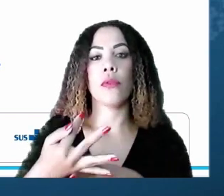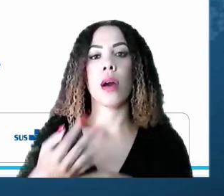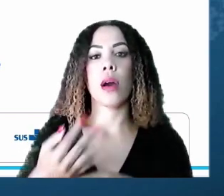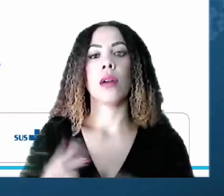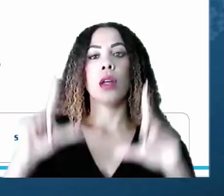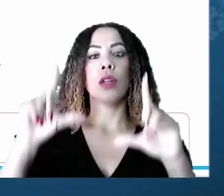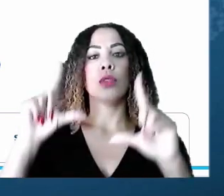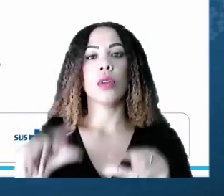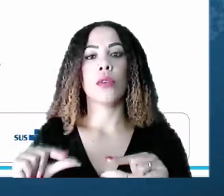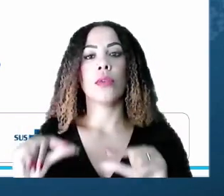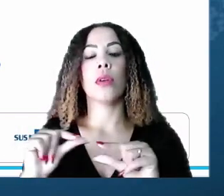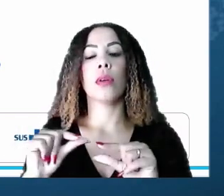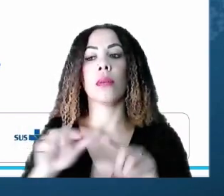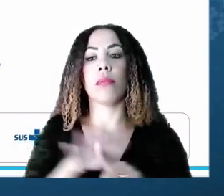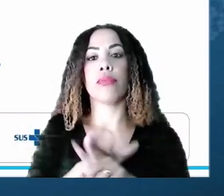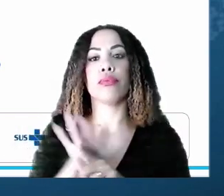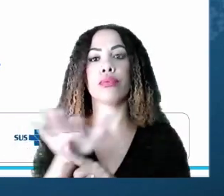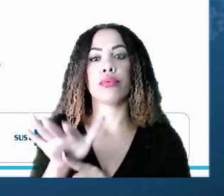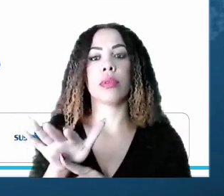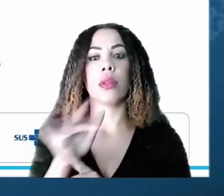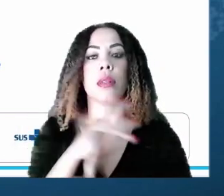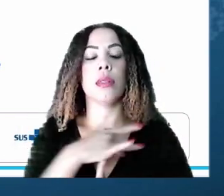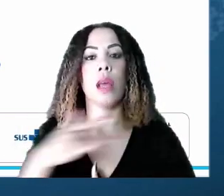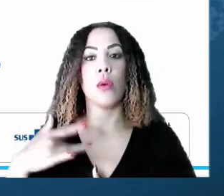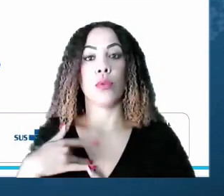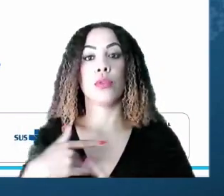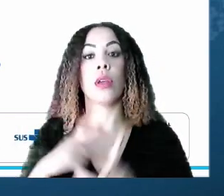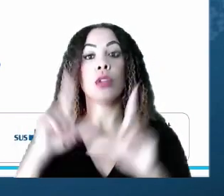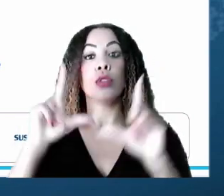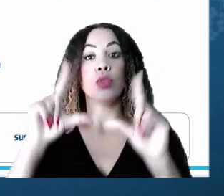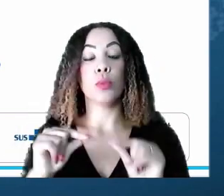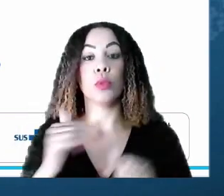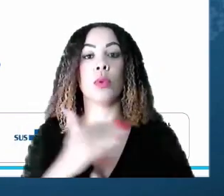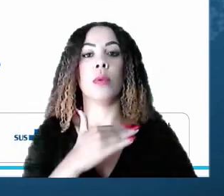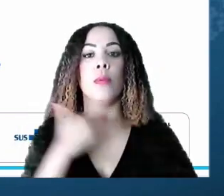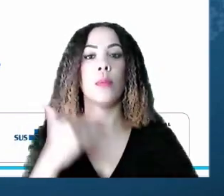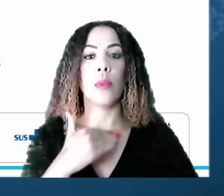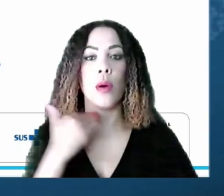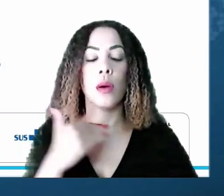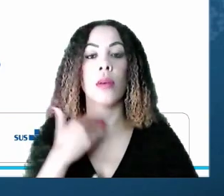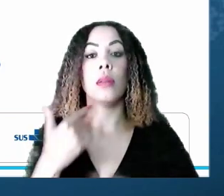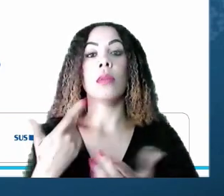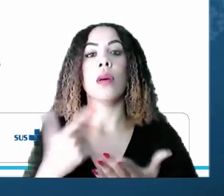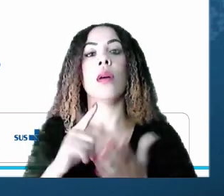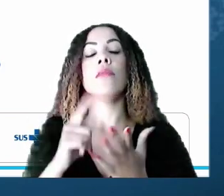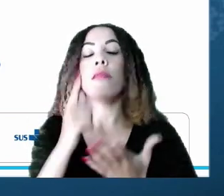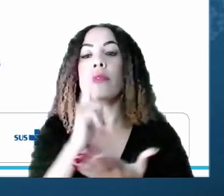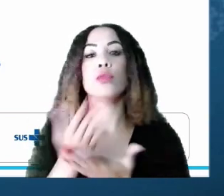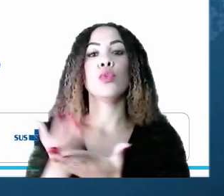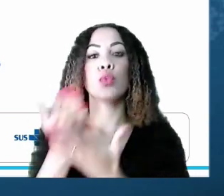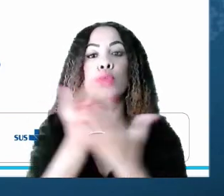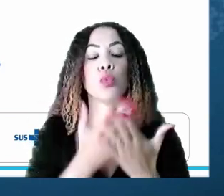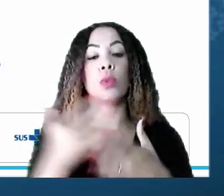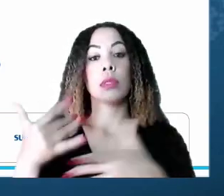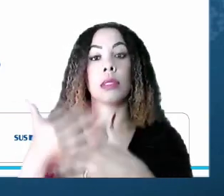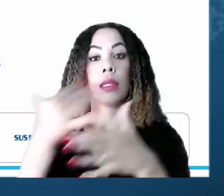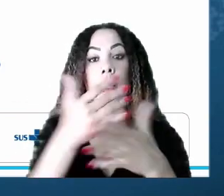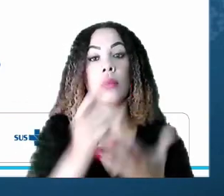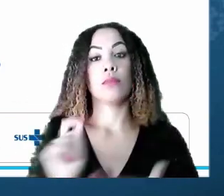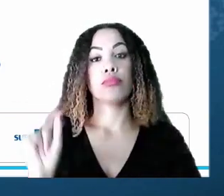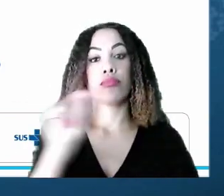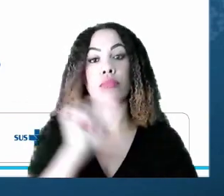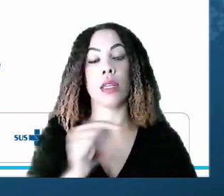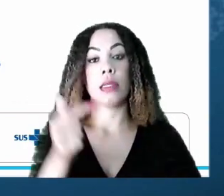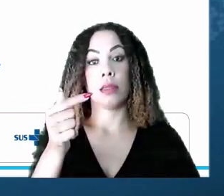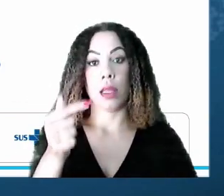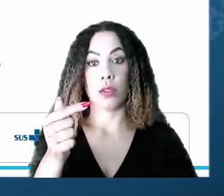no sistema de saúde, você reduz óbito. Então, realizamos esse estudo em 7 cidades e, assim, são dados que qualquer gestor